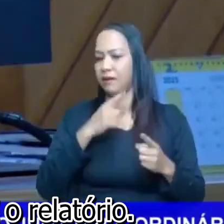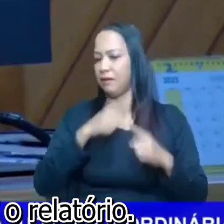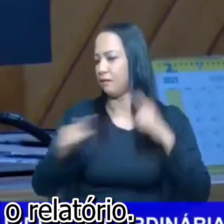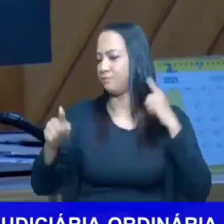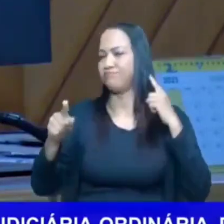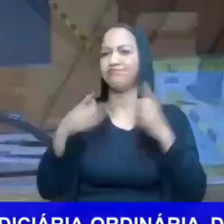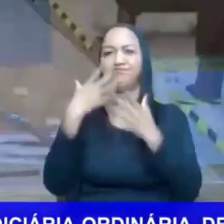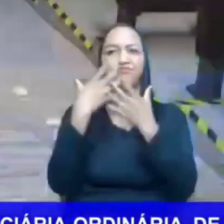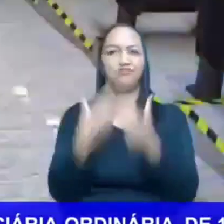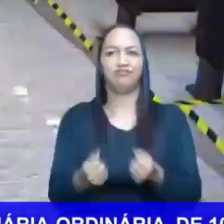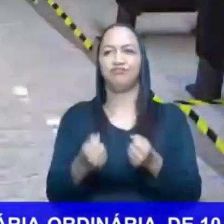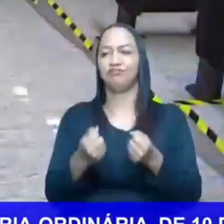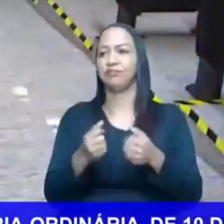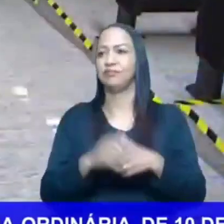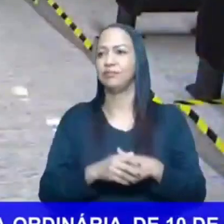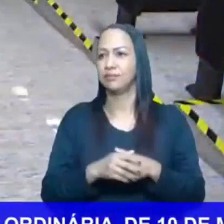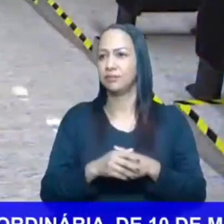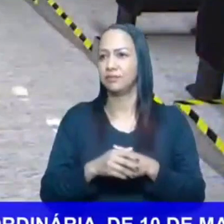o relatório.